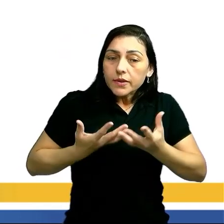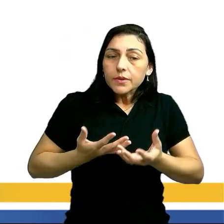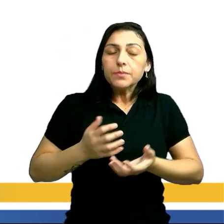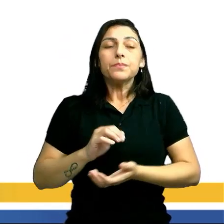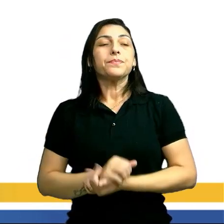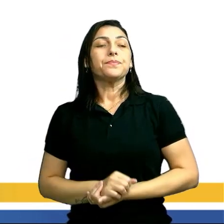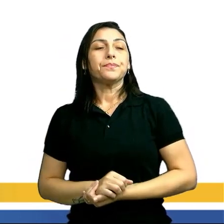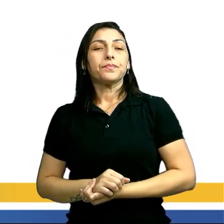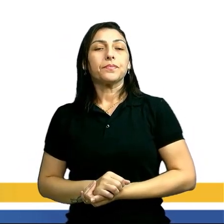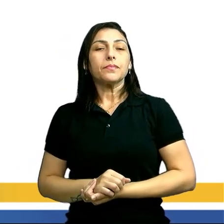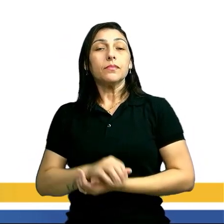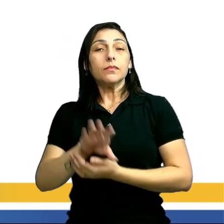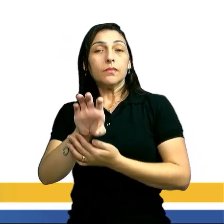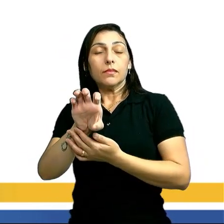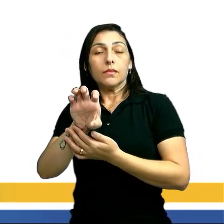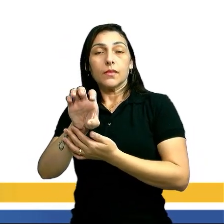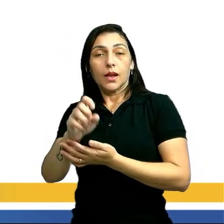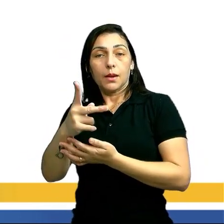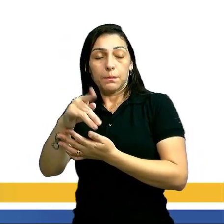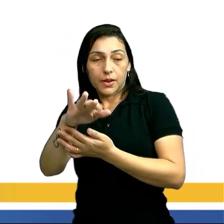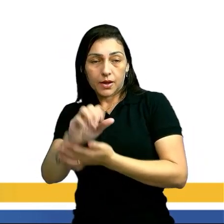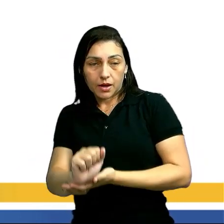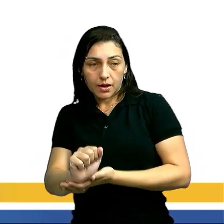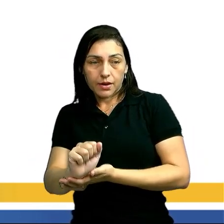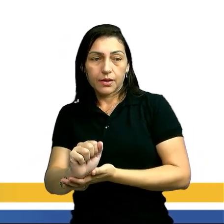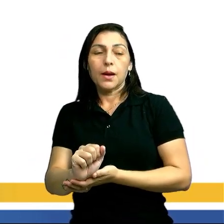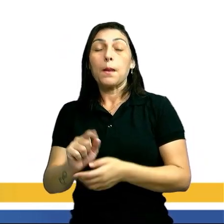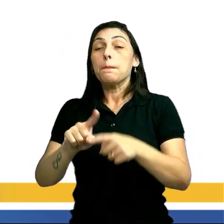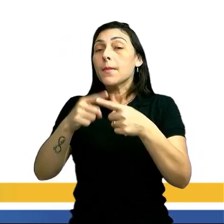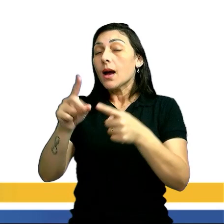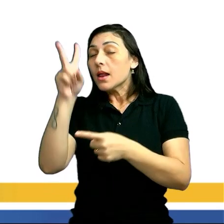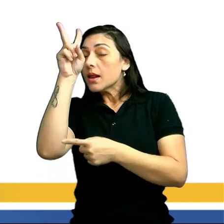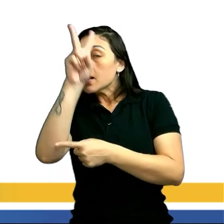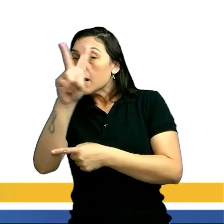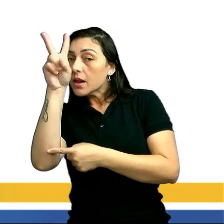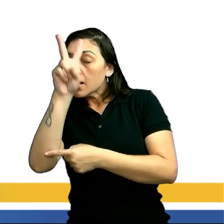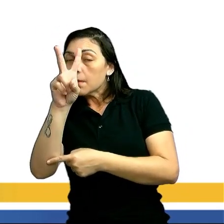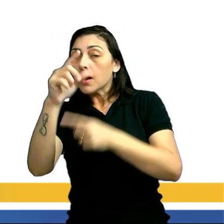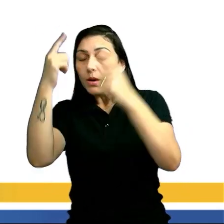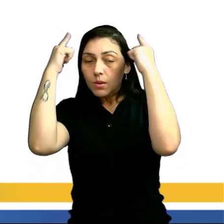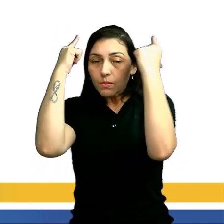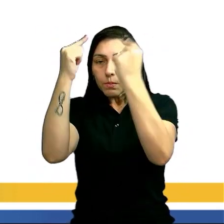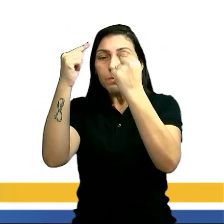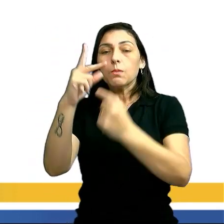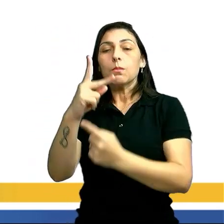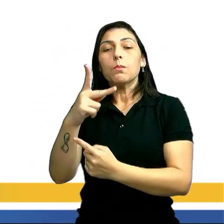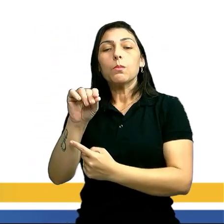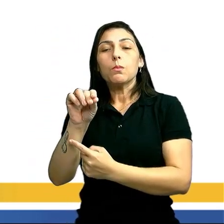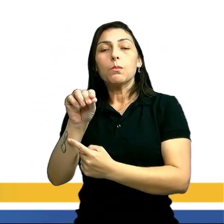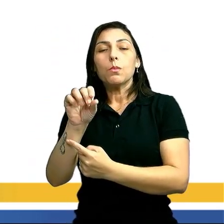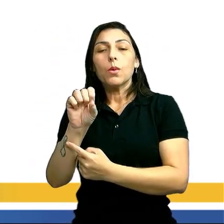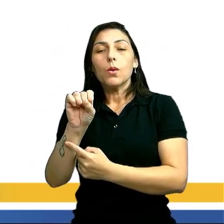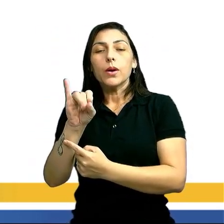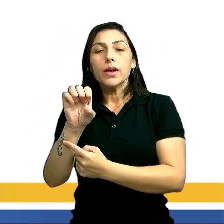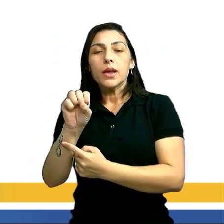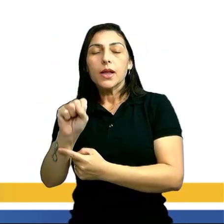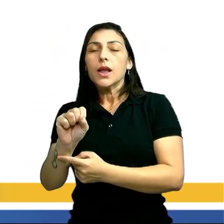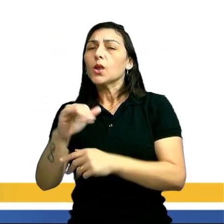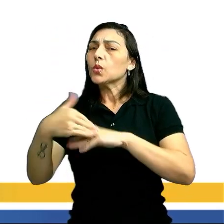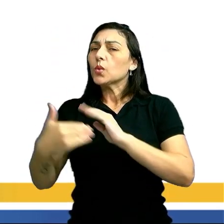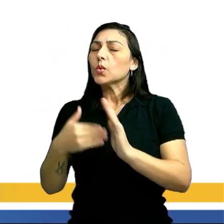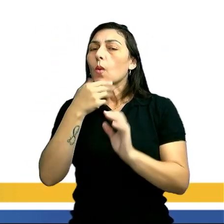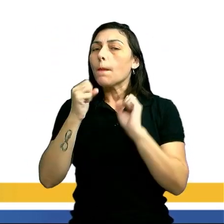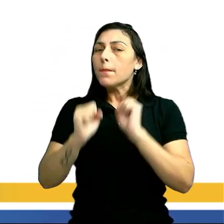poieses. Épica e trágica. Mas lembrando que para o grego, poiesis é tudo que o homem pode